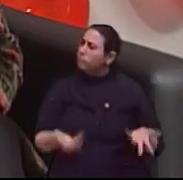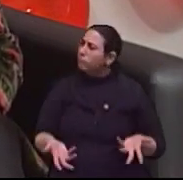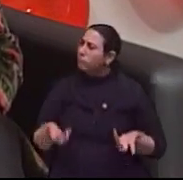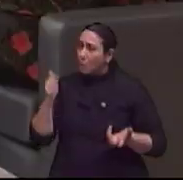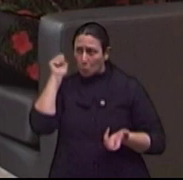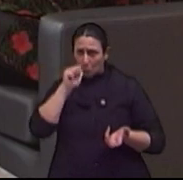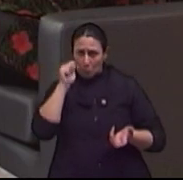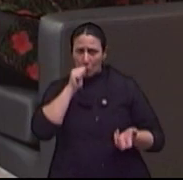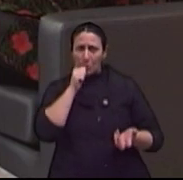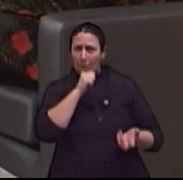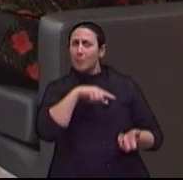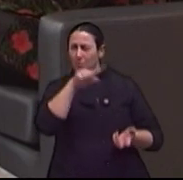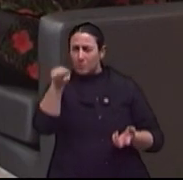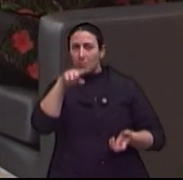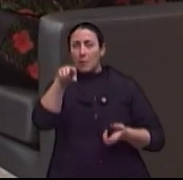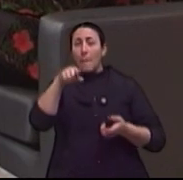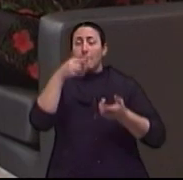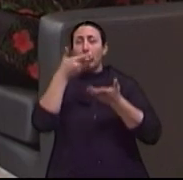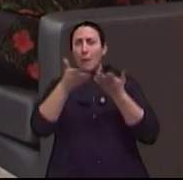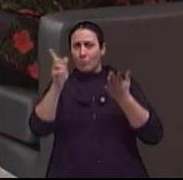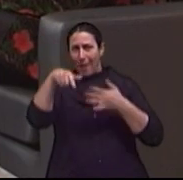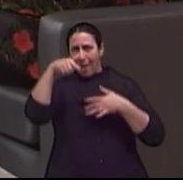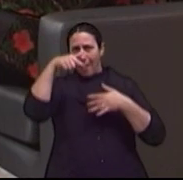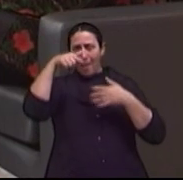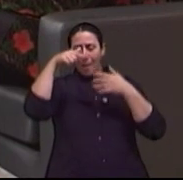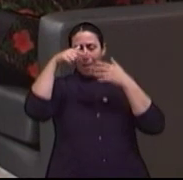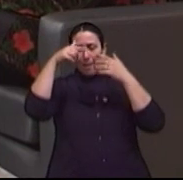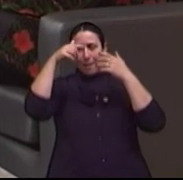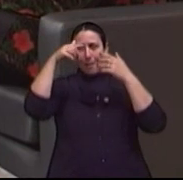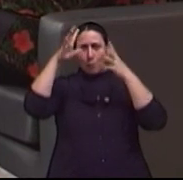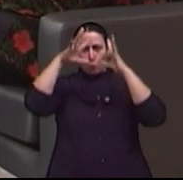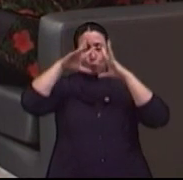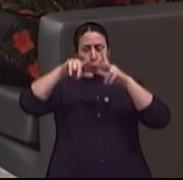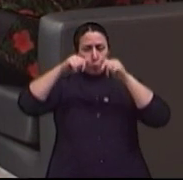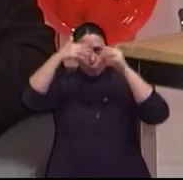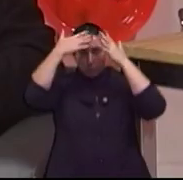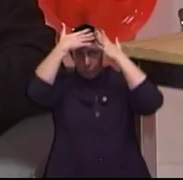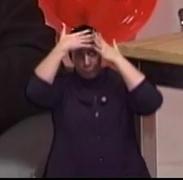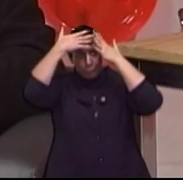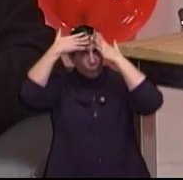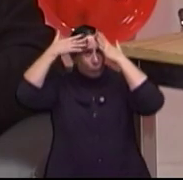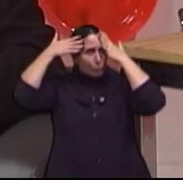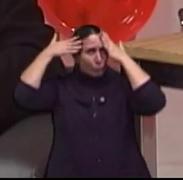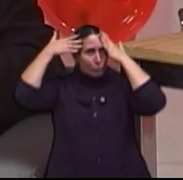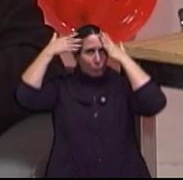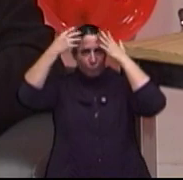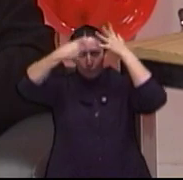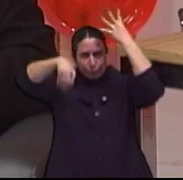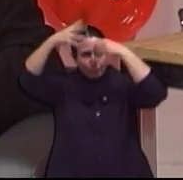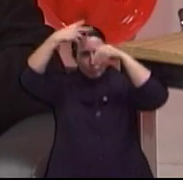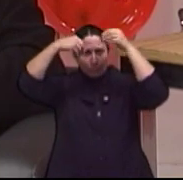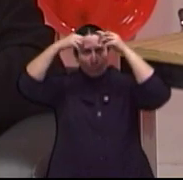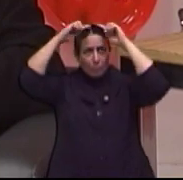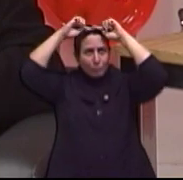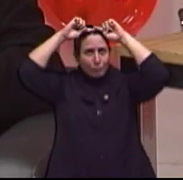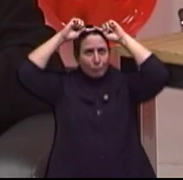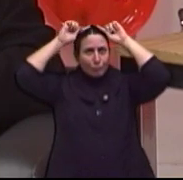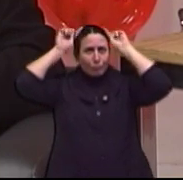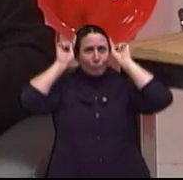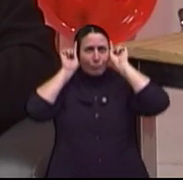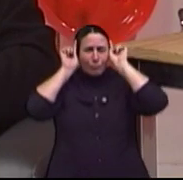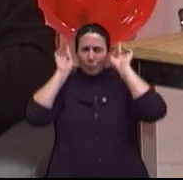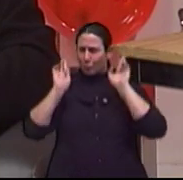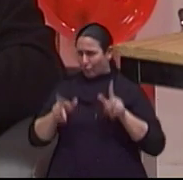toda a a parte frontal é isso sim não é o seguinte Ô Isabel a mulher que tem um padrão